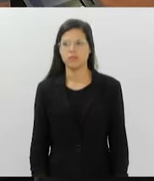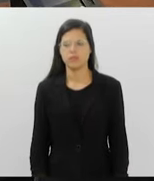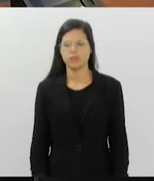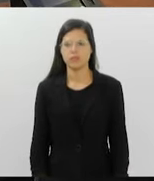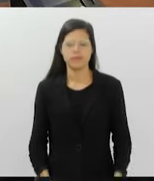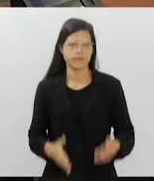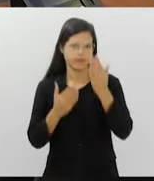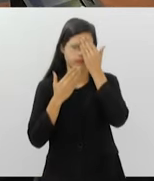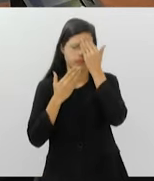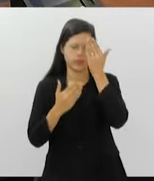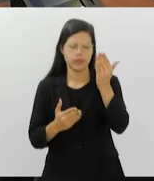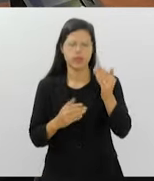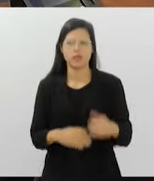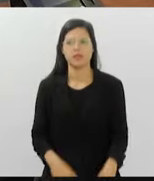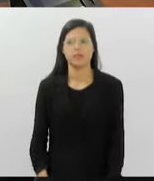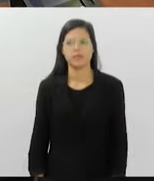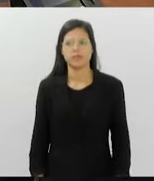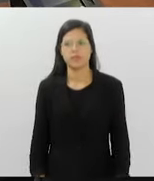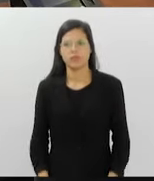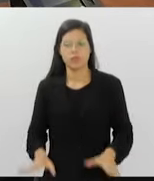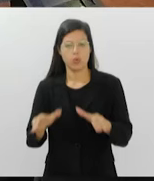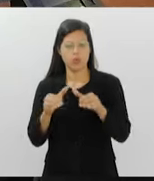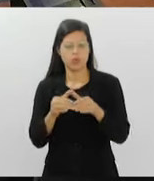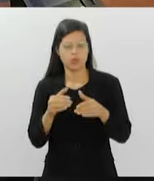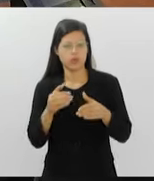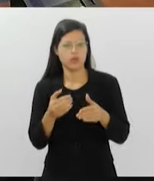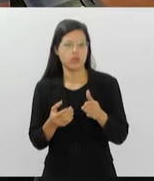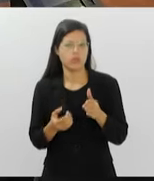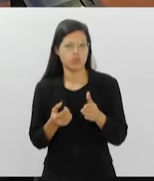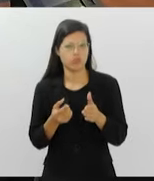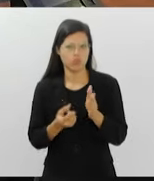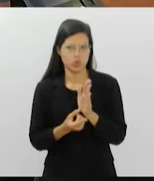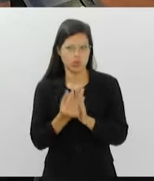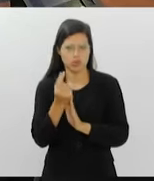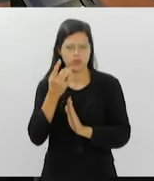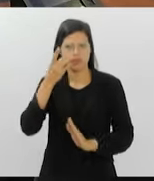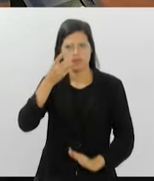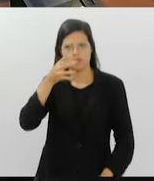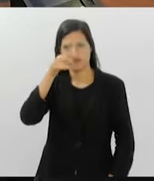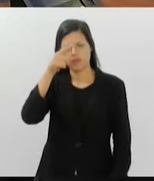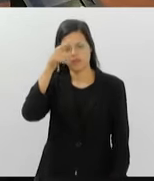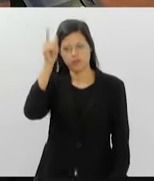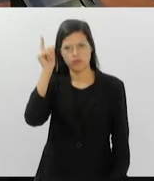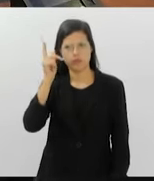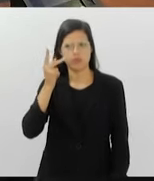Muito obrigado, Jordi. Pela Comissão de Orçamento, deputado Luiz Paulo, por favor.